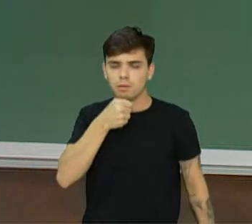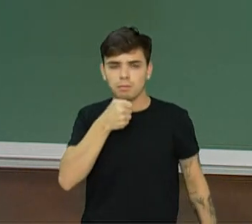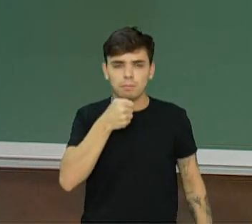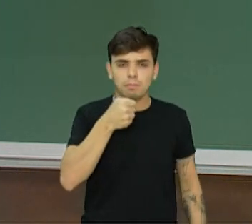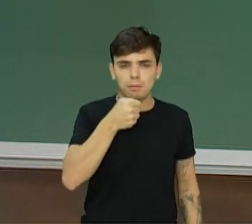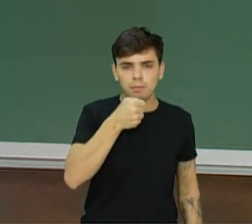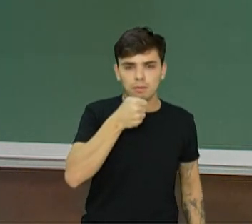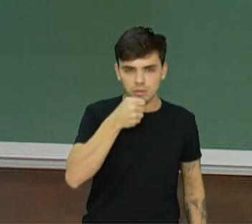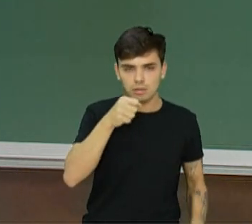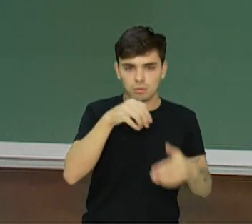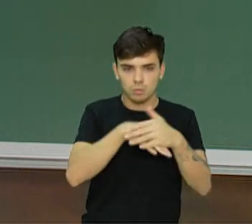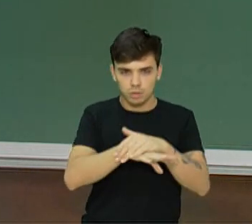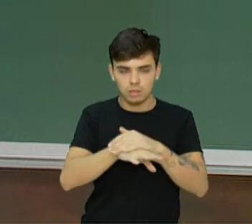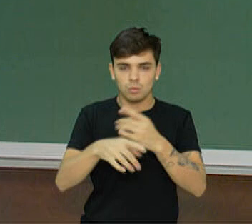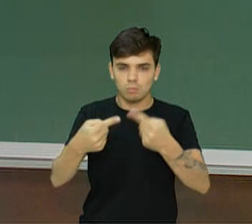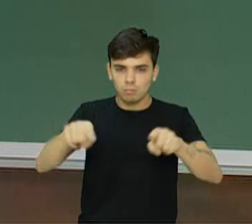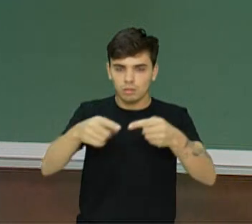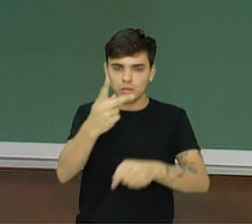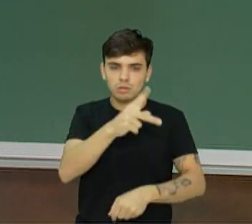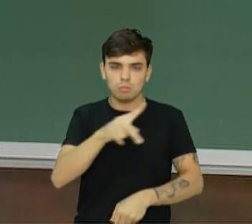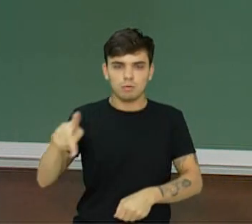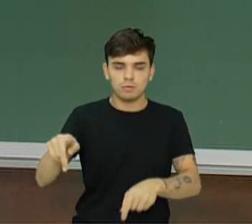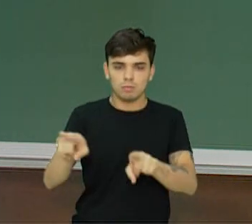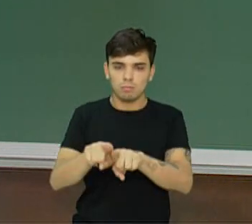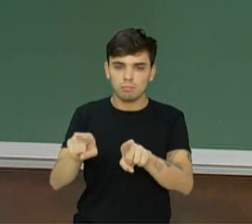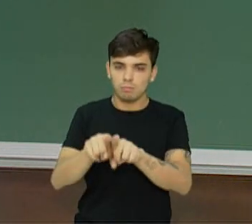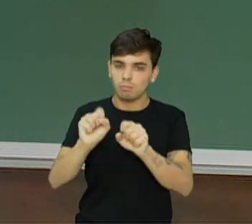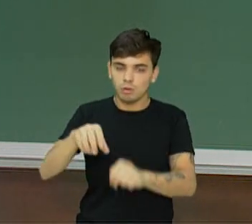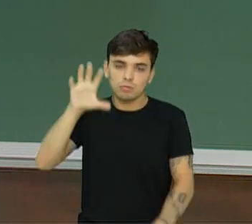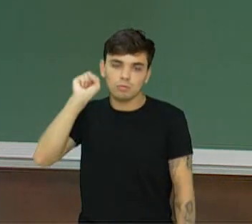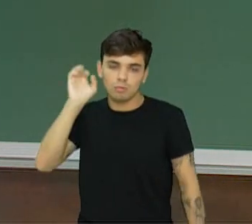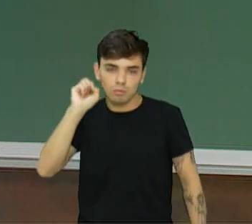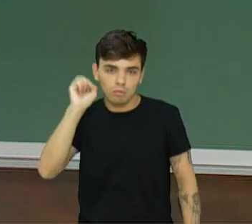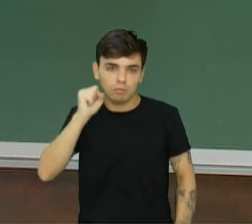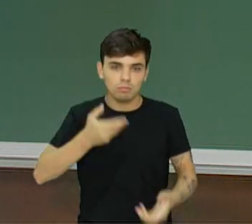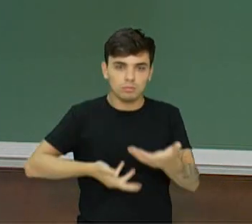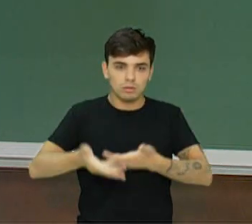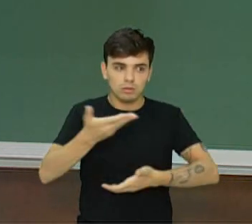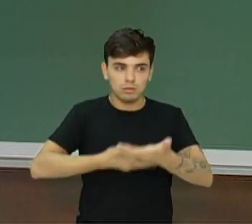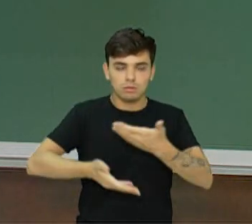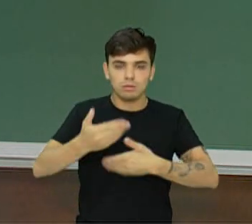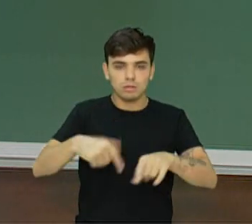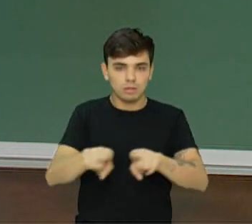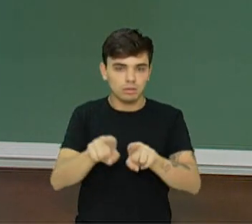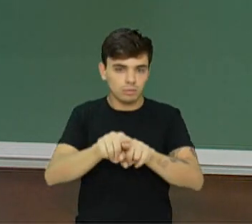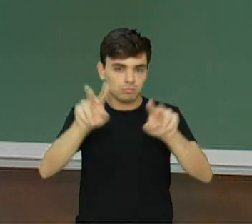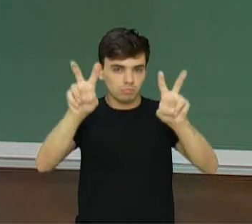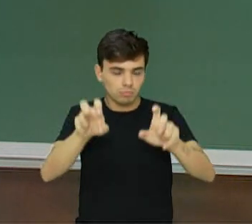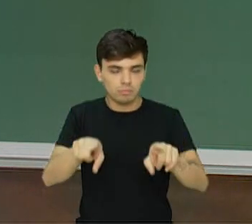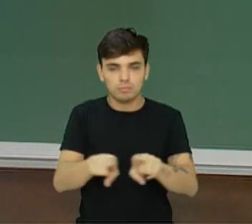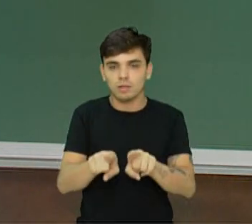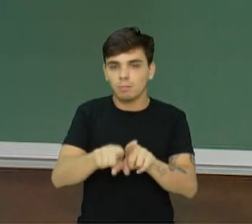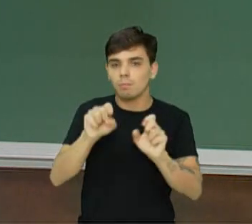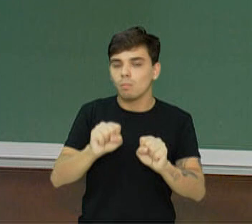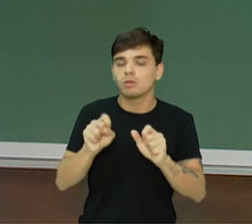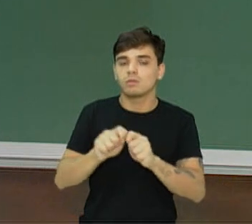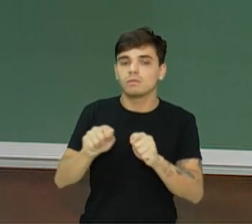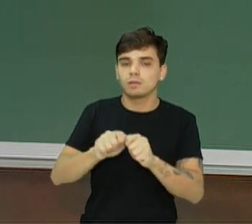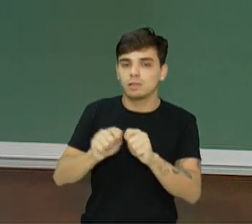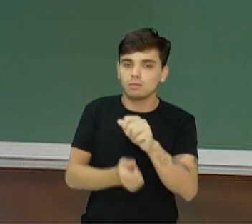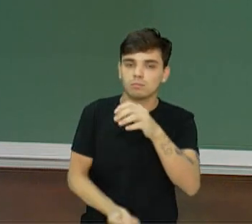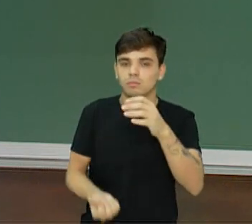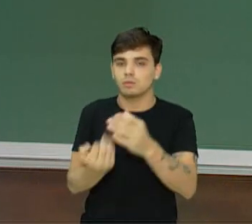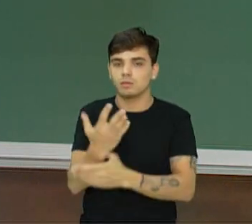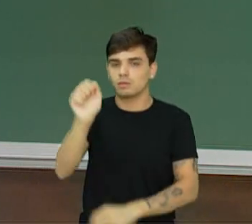Aquele áudio que os seus colegas, seu professor pode ouvir se inteirando mais sobre determinado assunto, ou você pode criar também